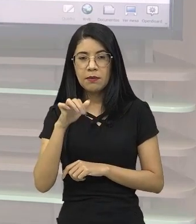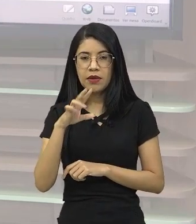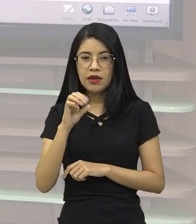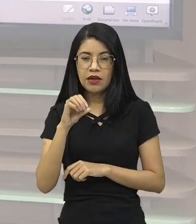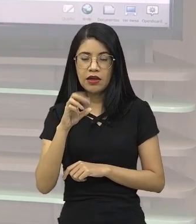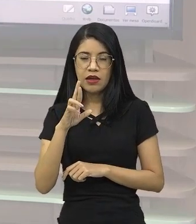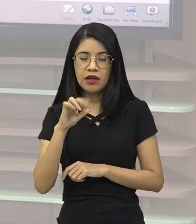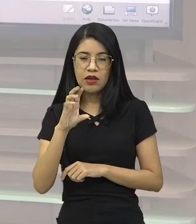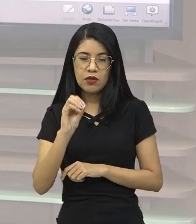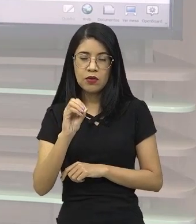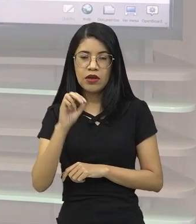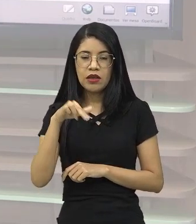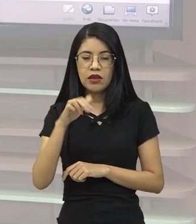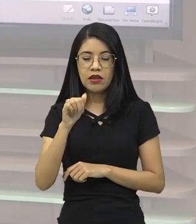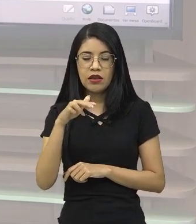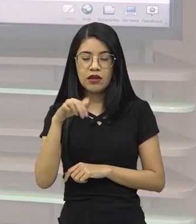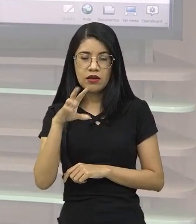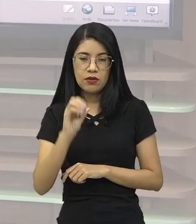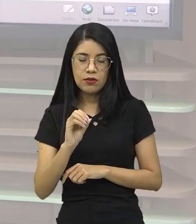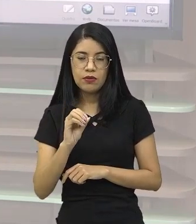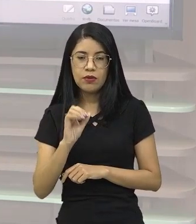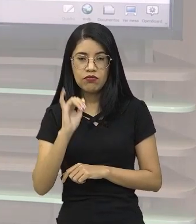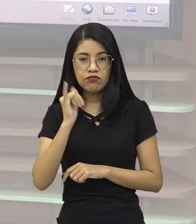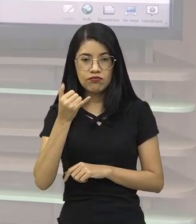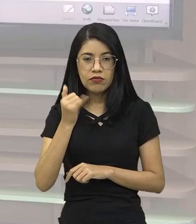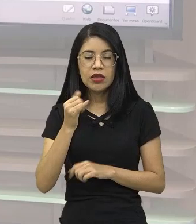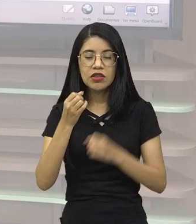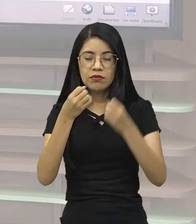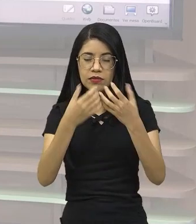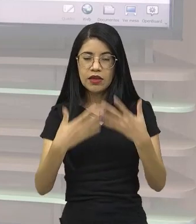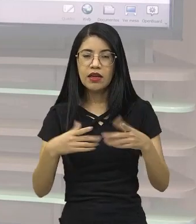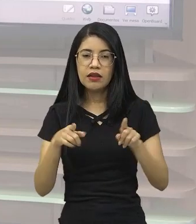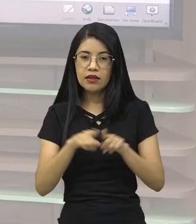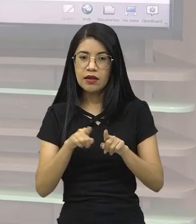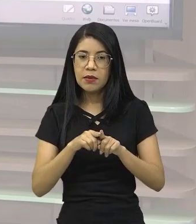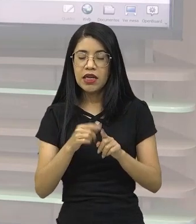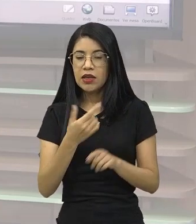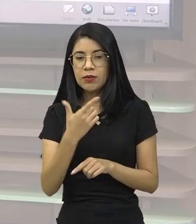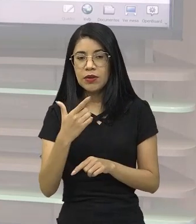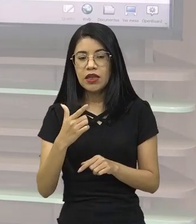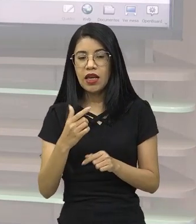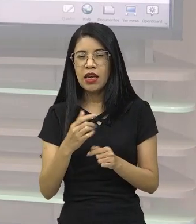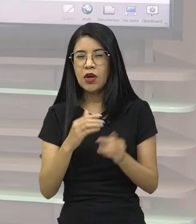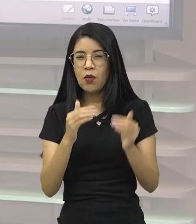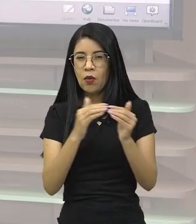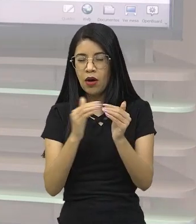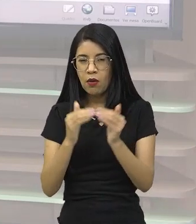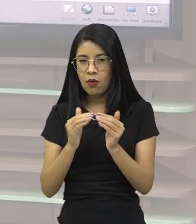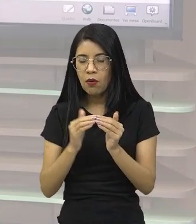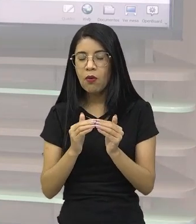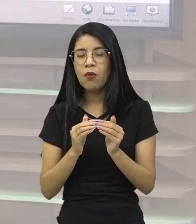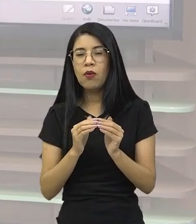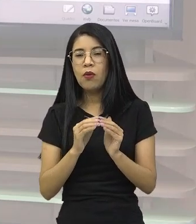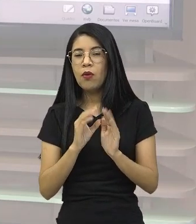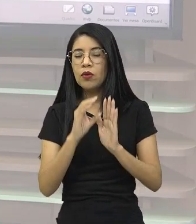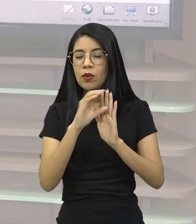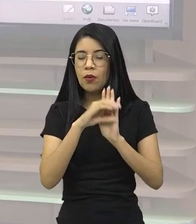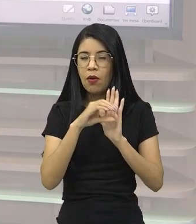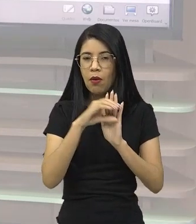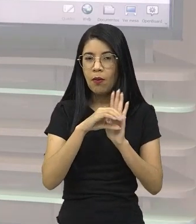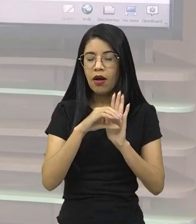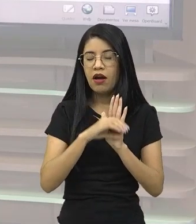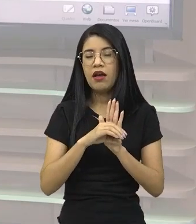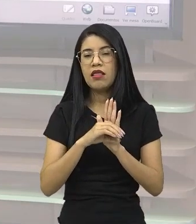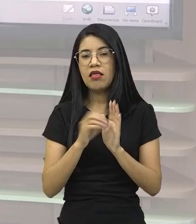e nanoconto, e já expliquei para vocês que não existe ainda o consenso em relação a essa